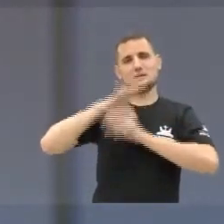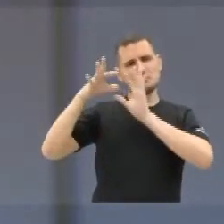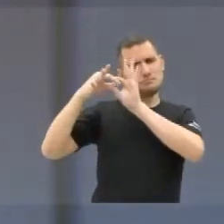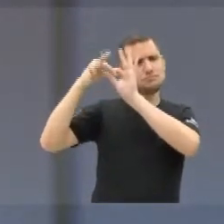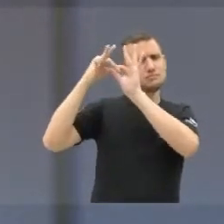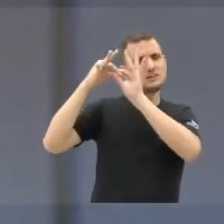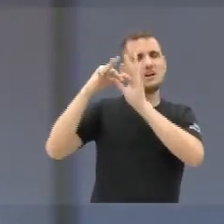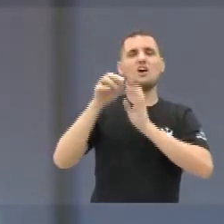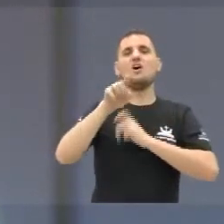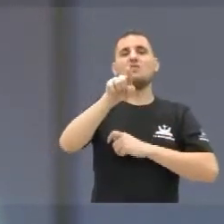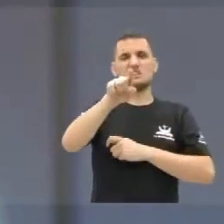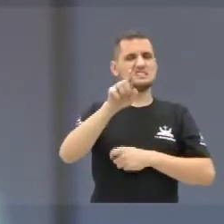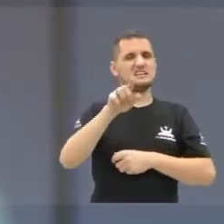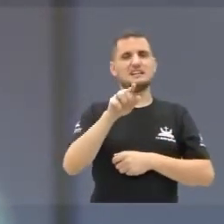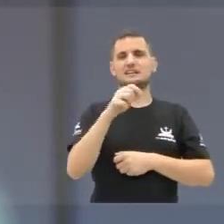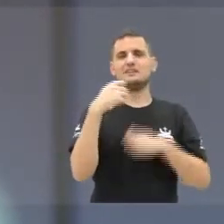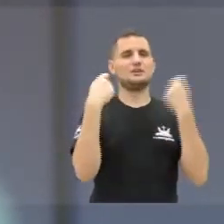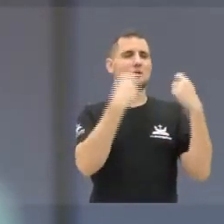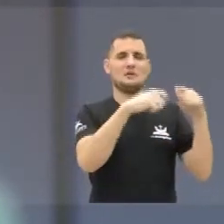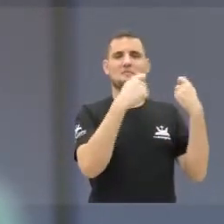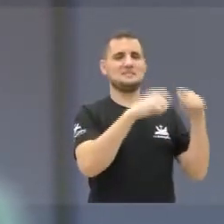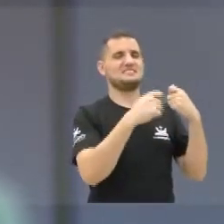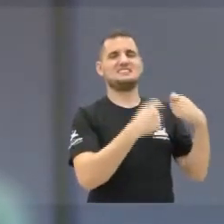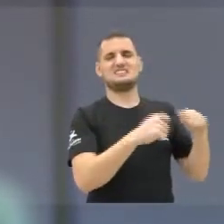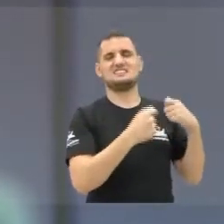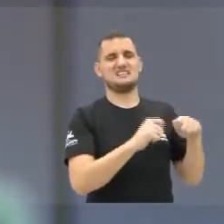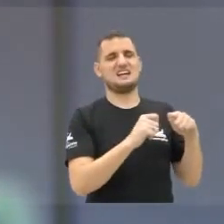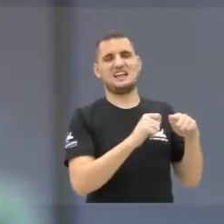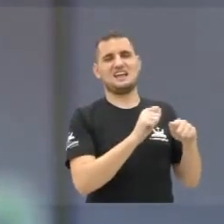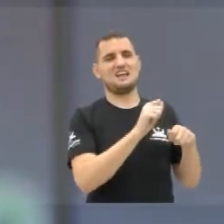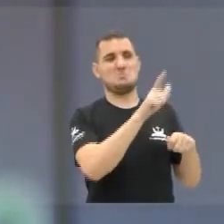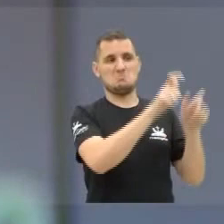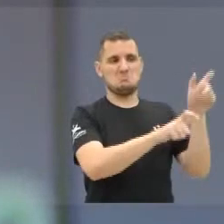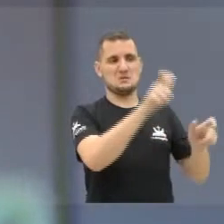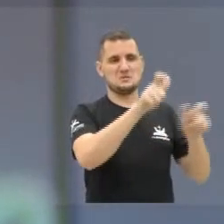você não vai mais sentir dependência de ninguém.